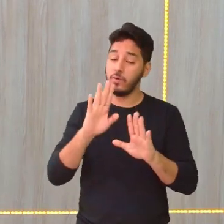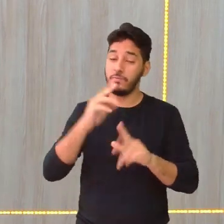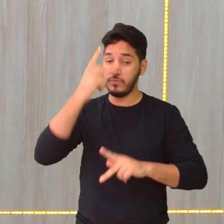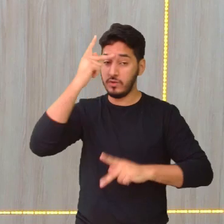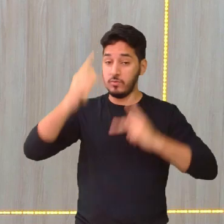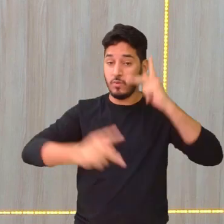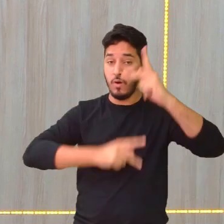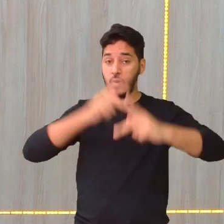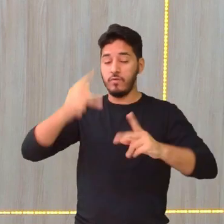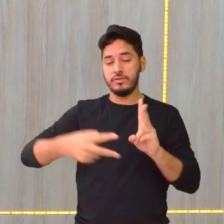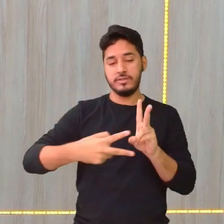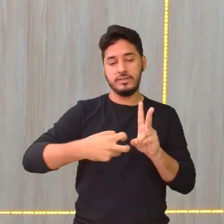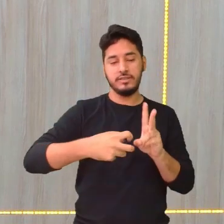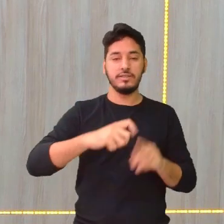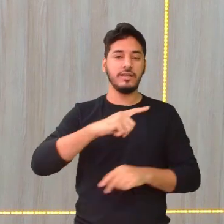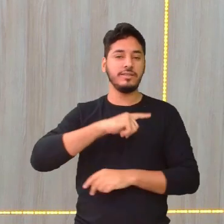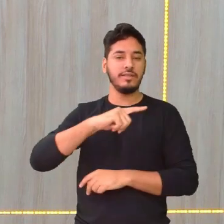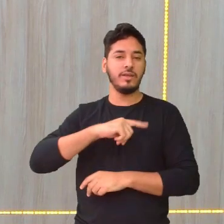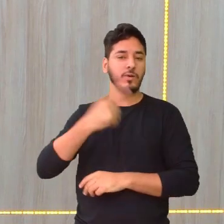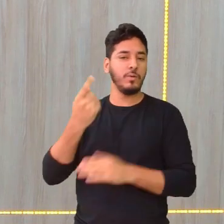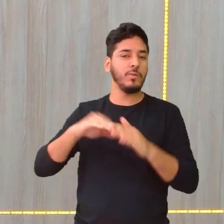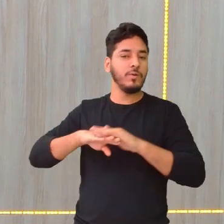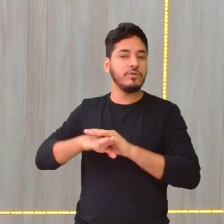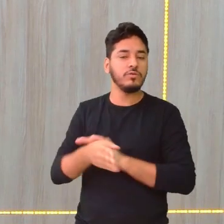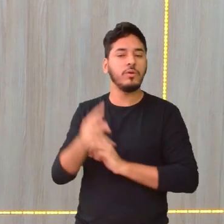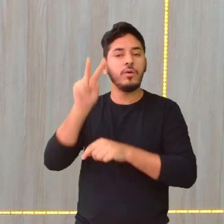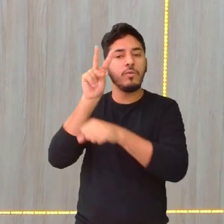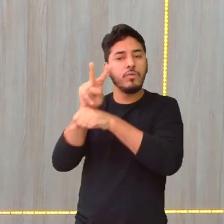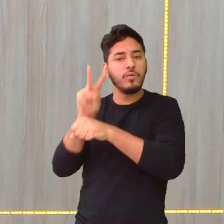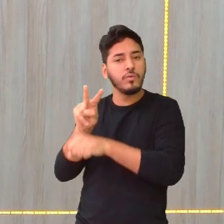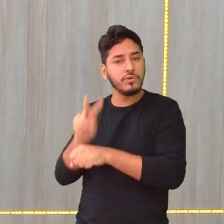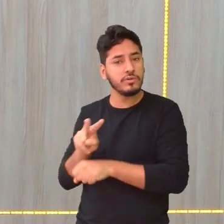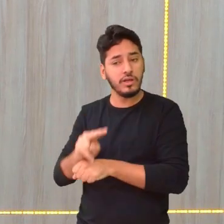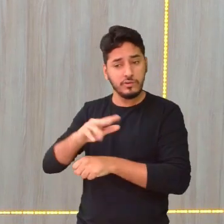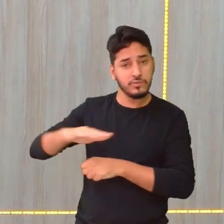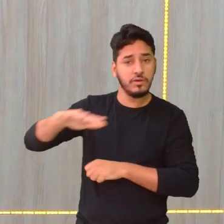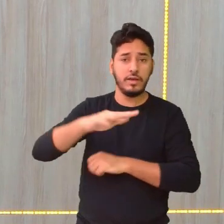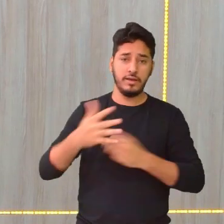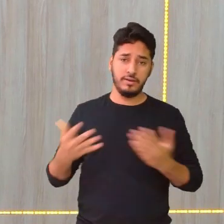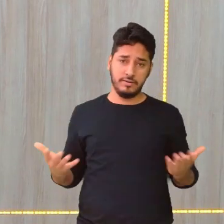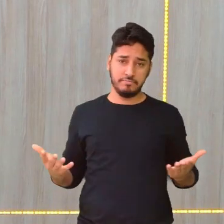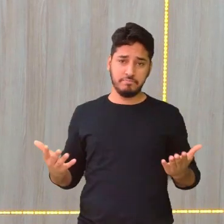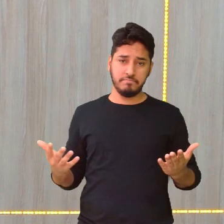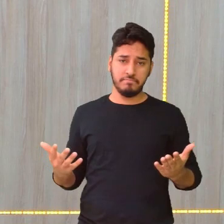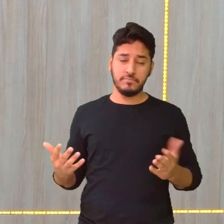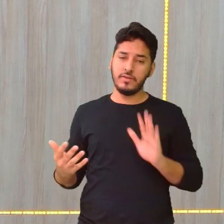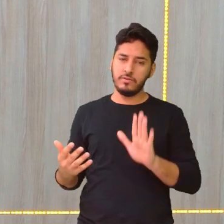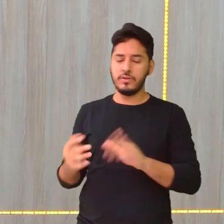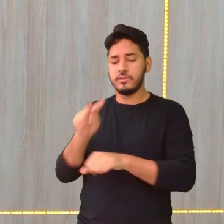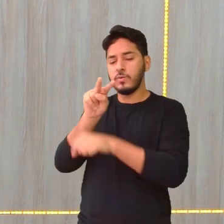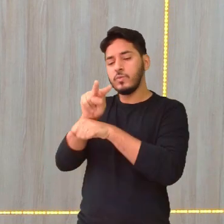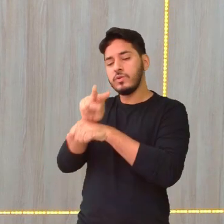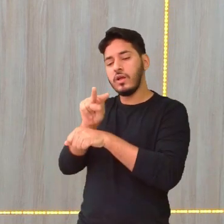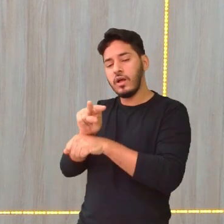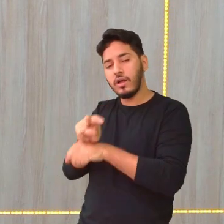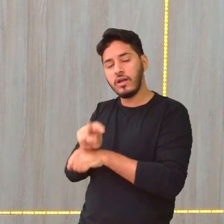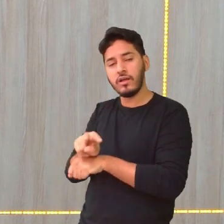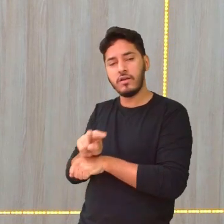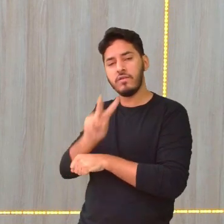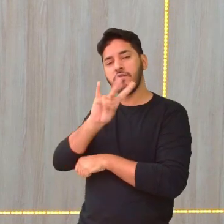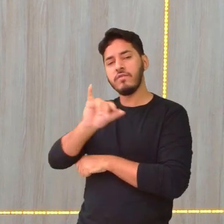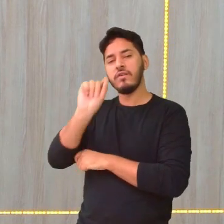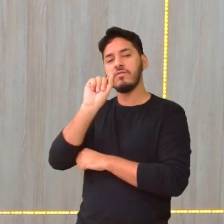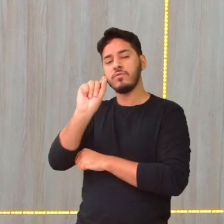indígenas, eles têm como hábito preservar o seu território, né? Então, essa preservação do território, ela faz com